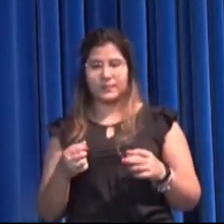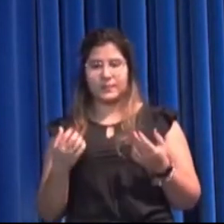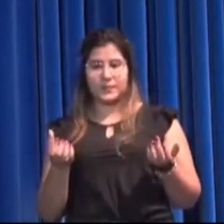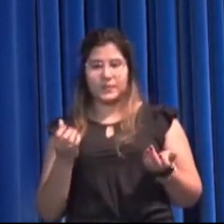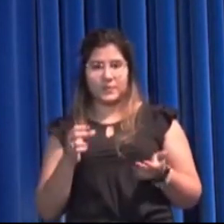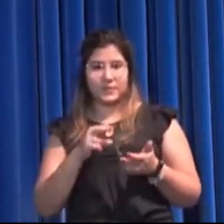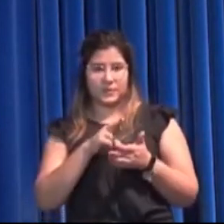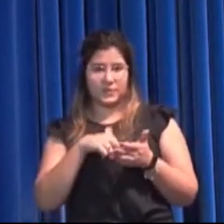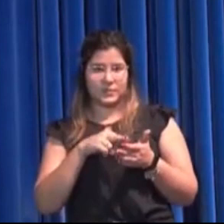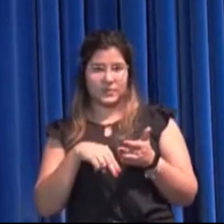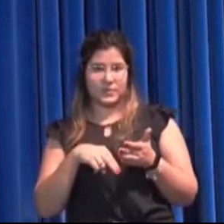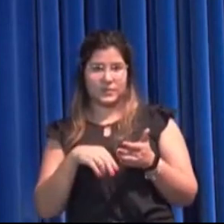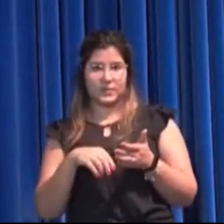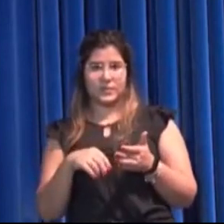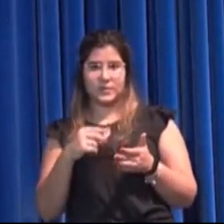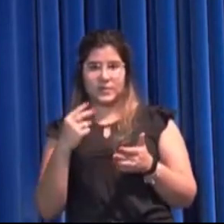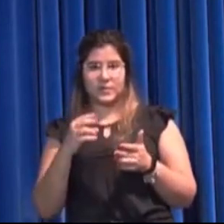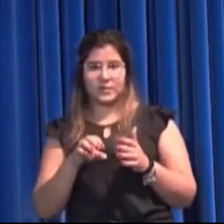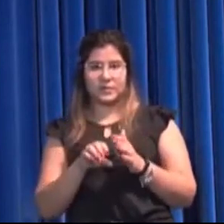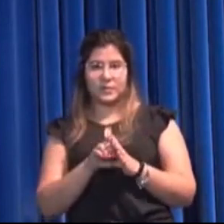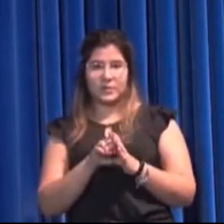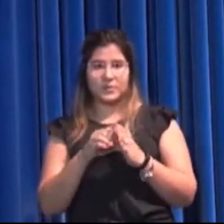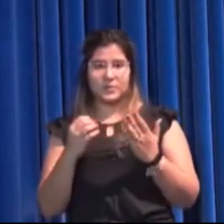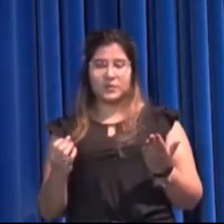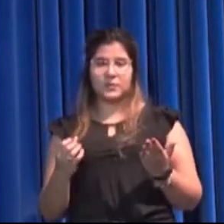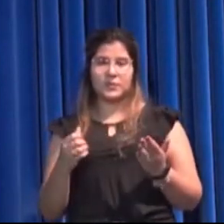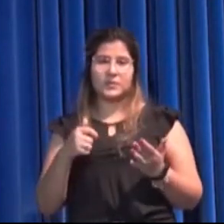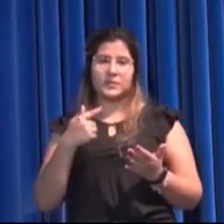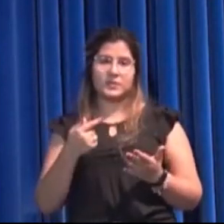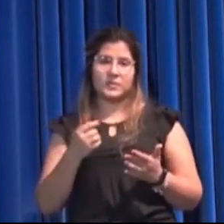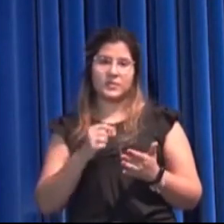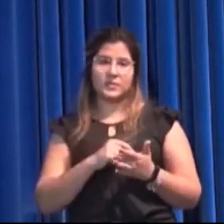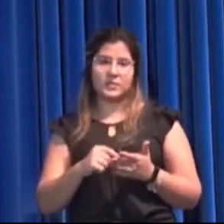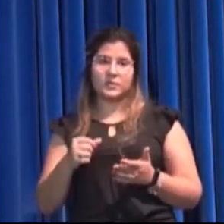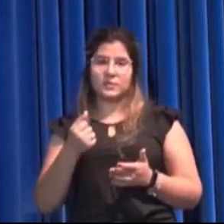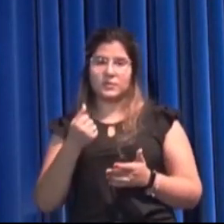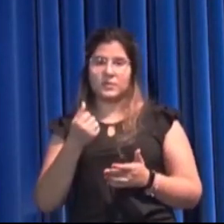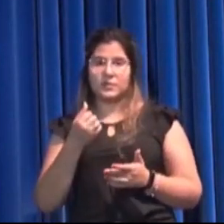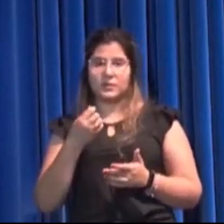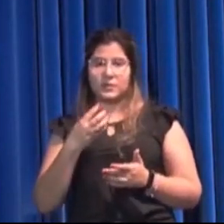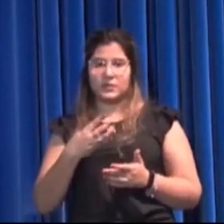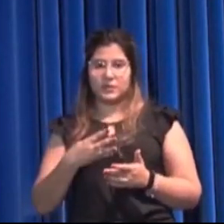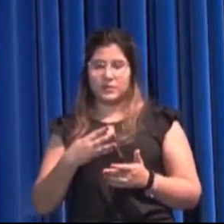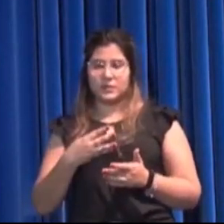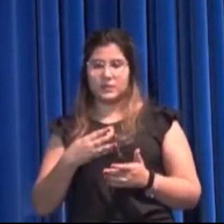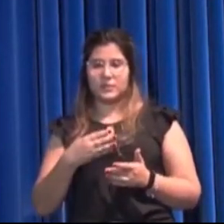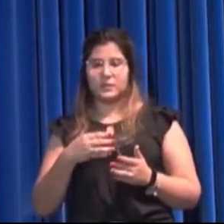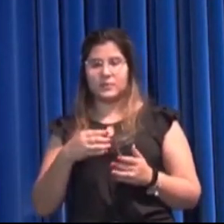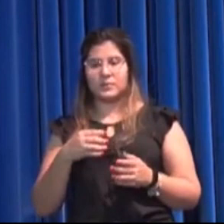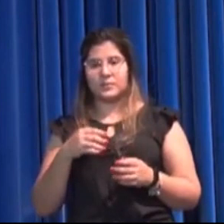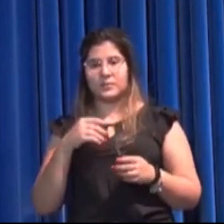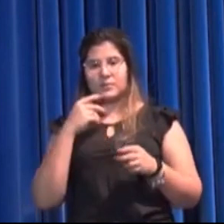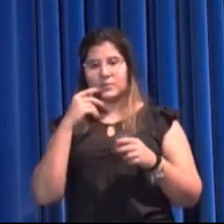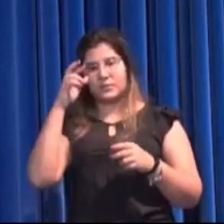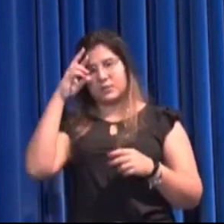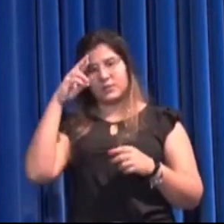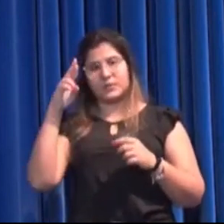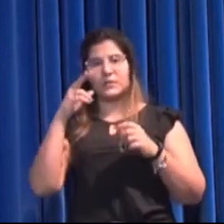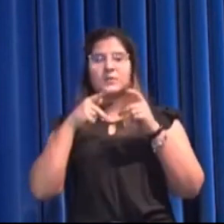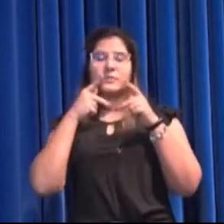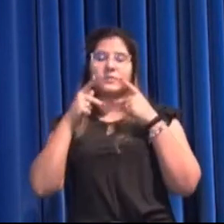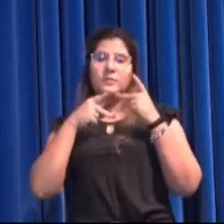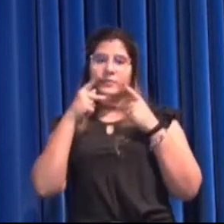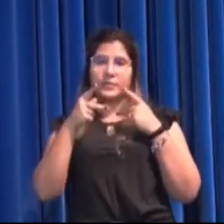vocês 2 Crônicas 7,14, que é aquilo que o Senhor fala, e não o que Salomão,